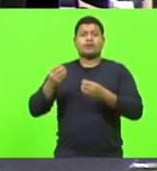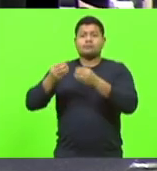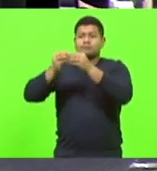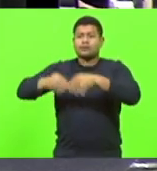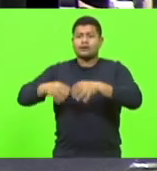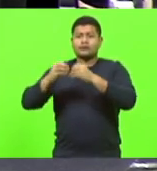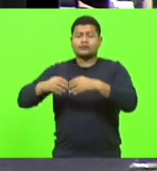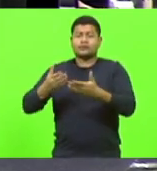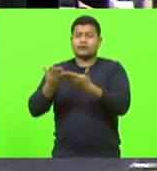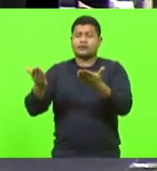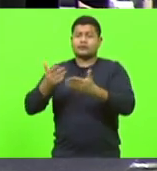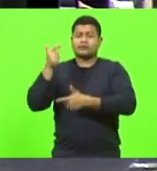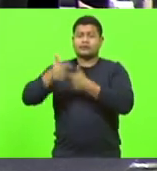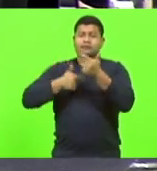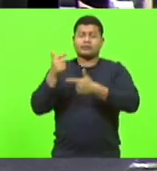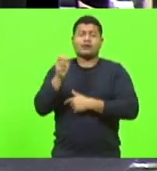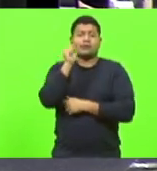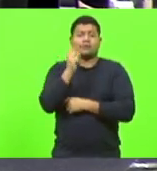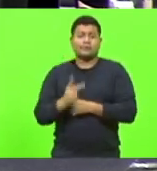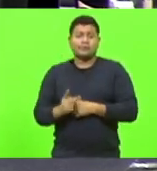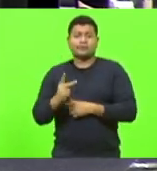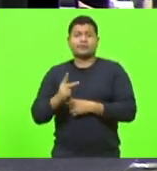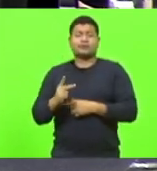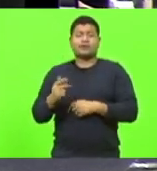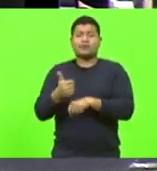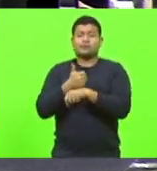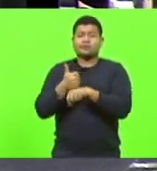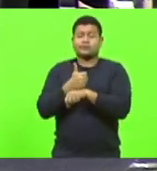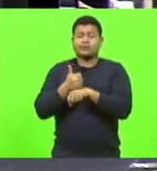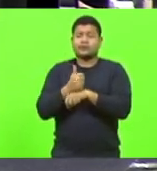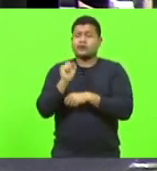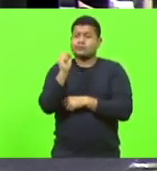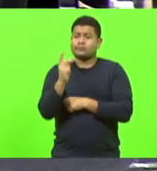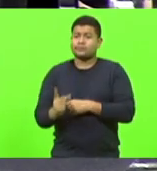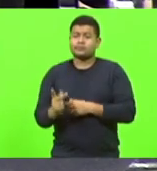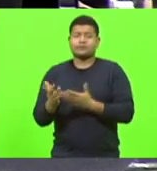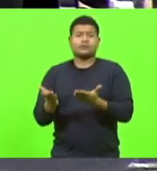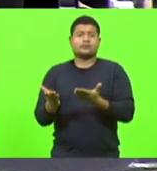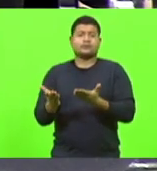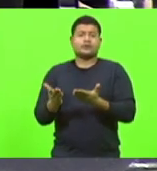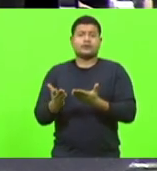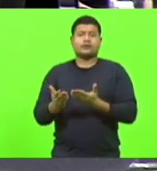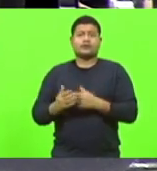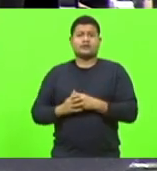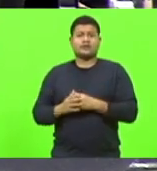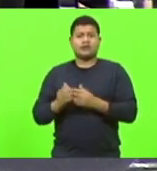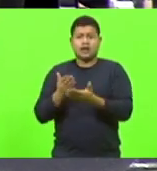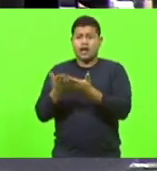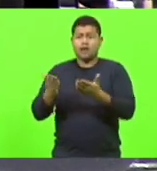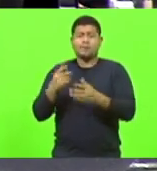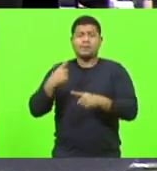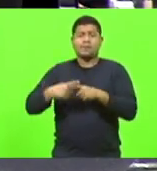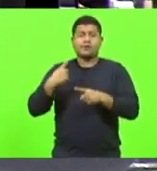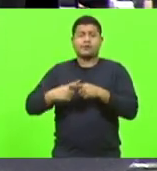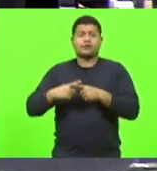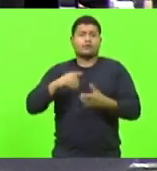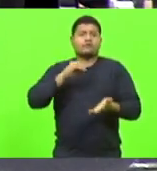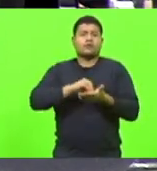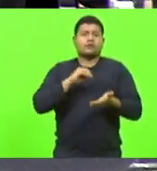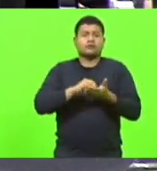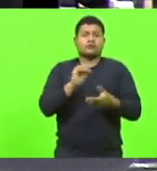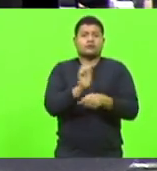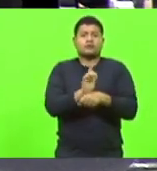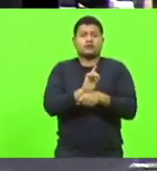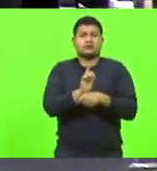do profissional da Saúde aposentado uma conta que não é dele imagem gestão que nós tivemos durante